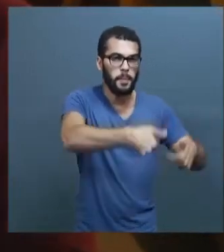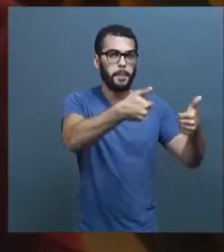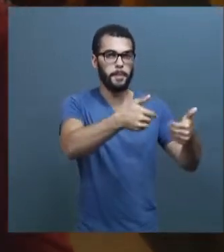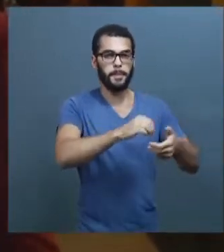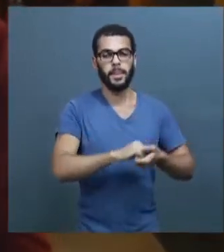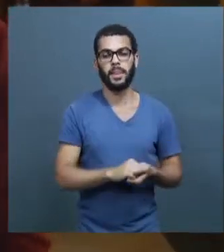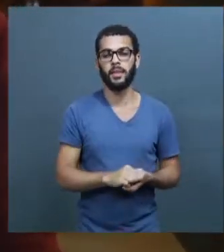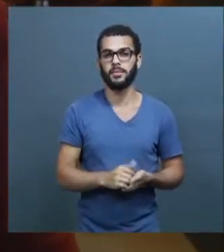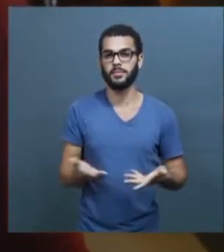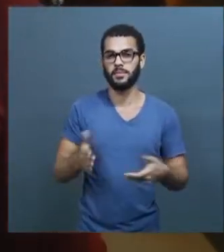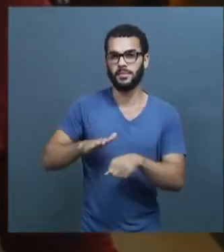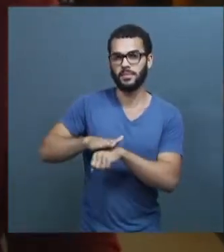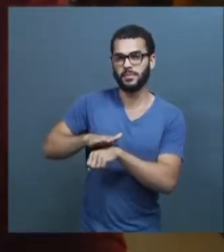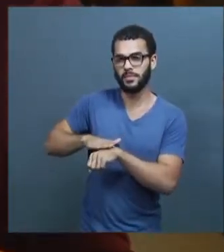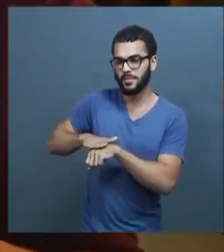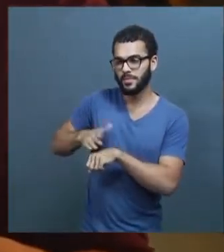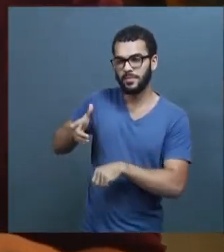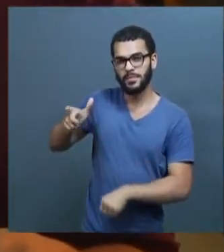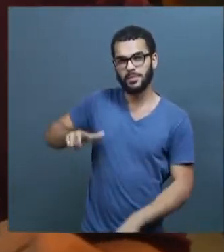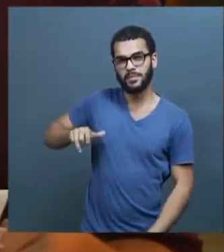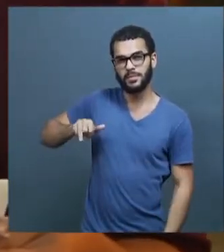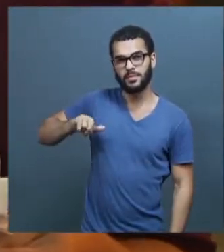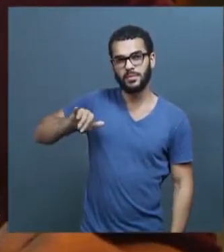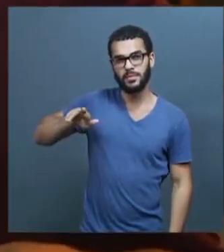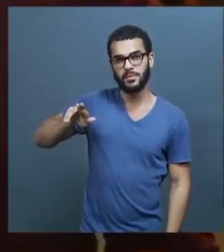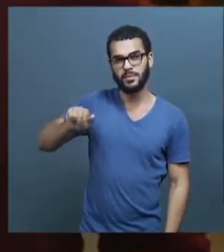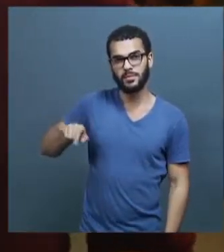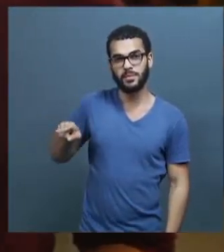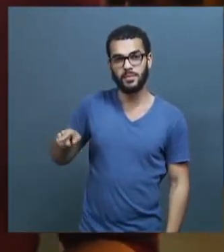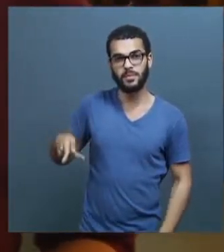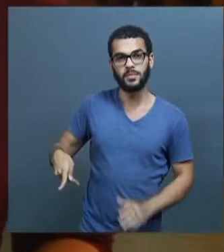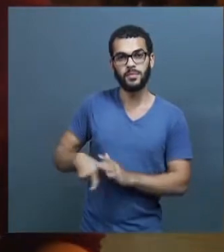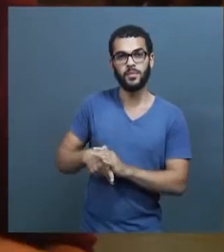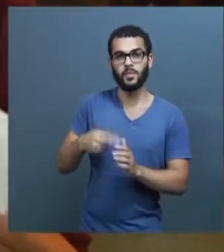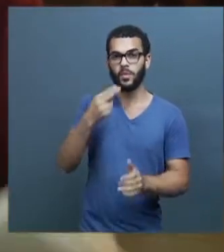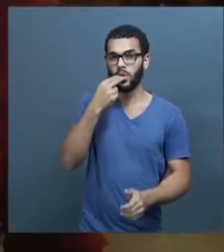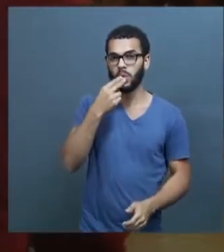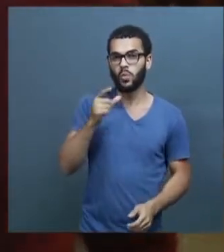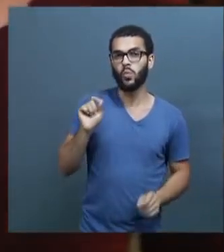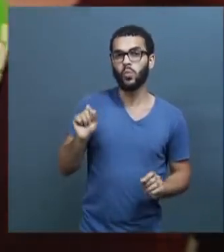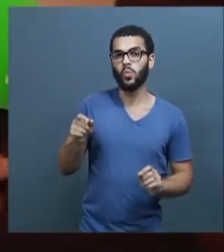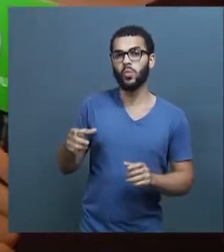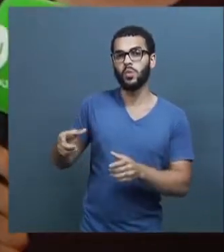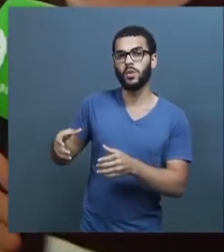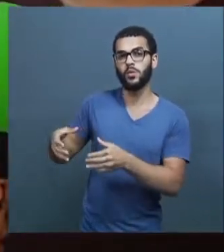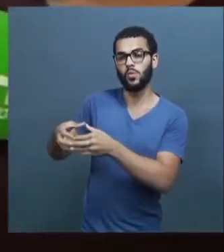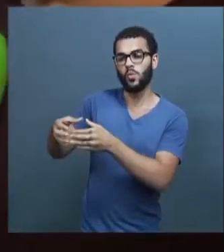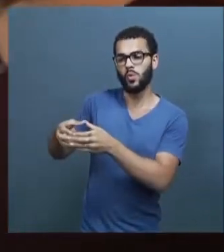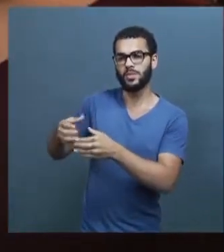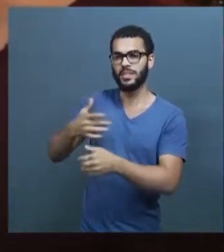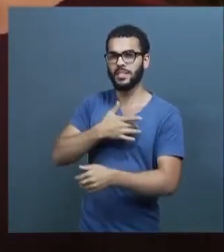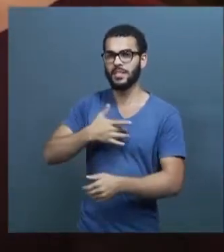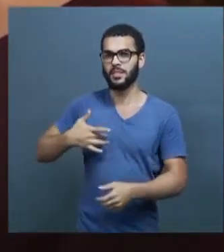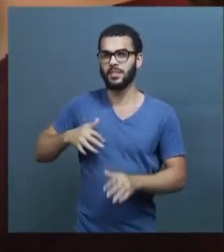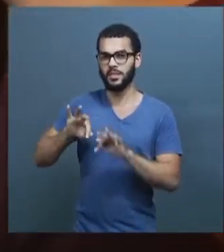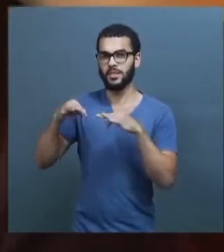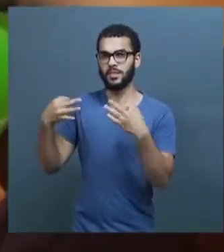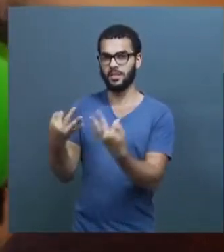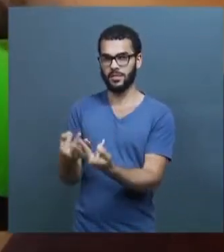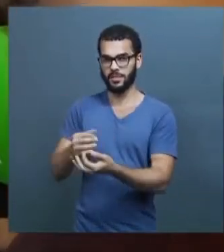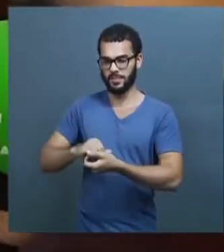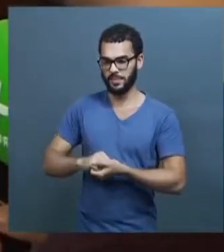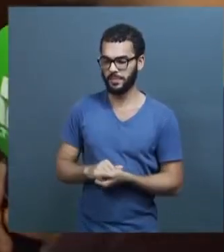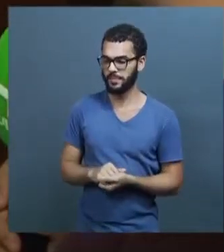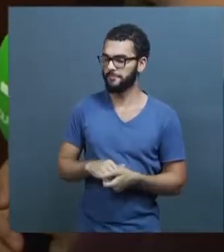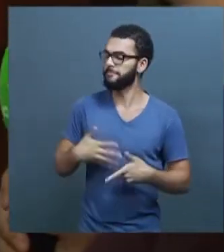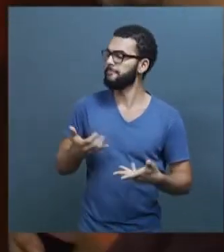a Mira Balotin, que é nutricionista do Núcleo de Ampliação à Saúde da Família, que vai explicar melhor para a gente como funciona.